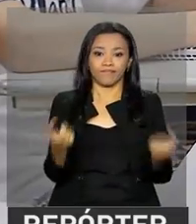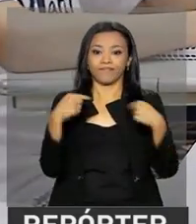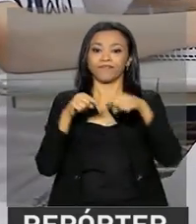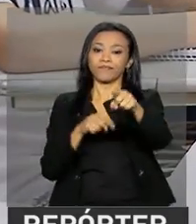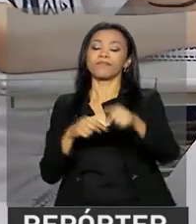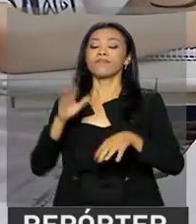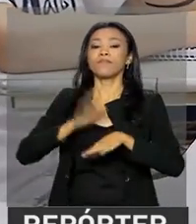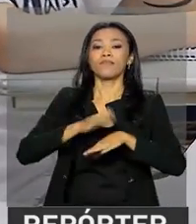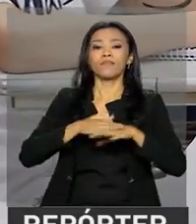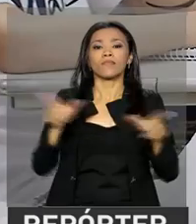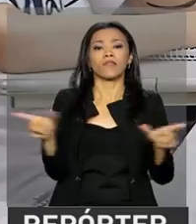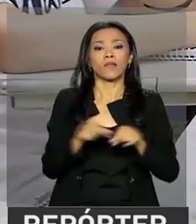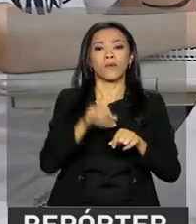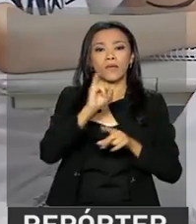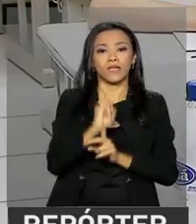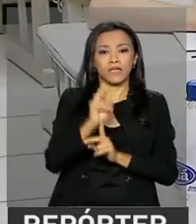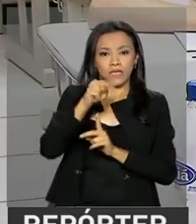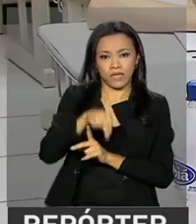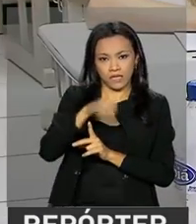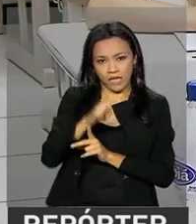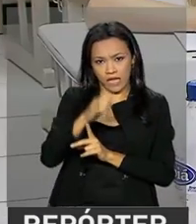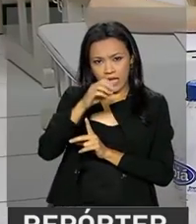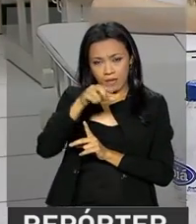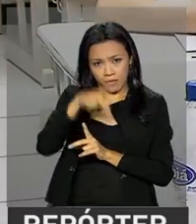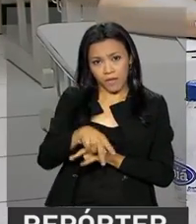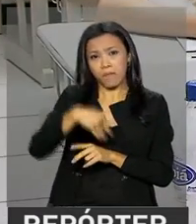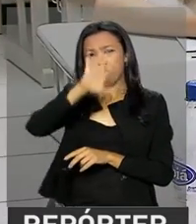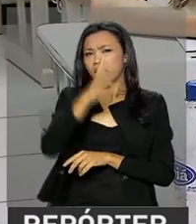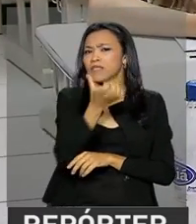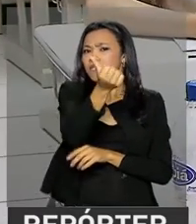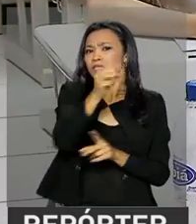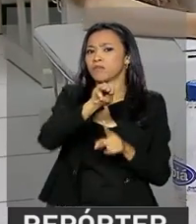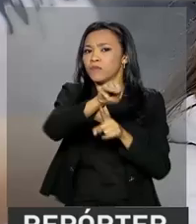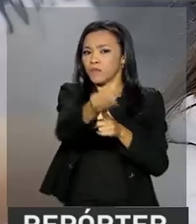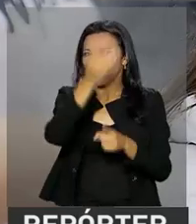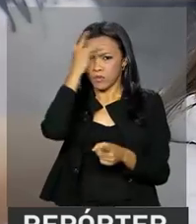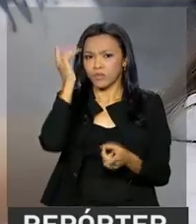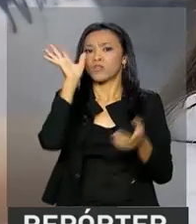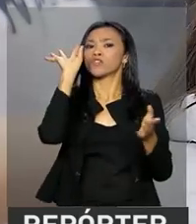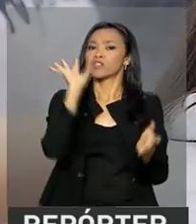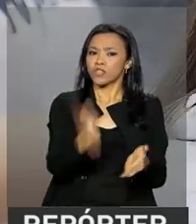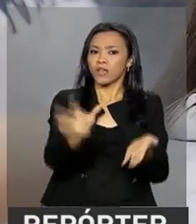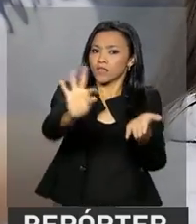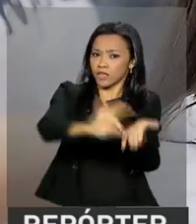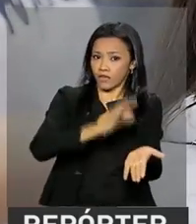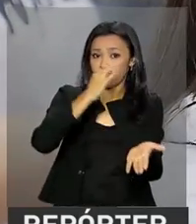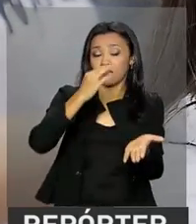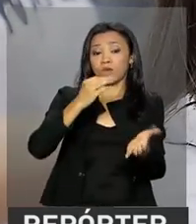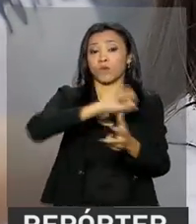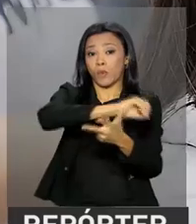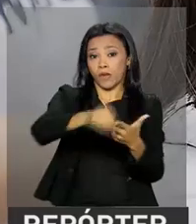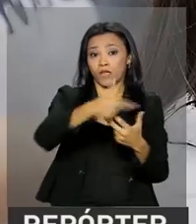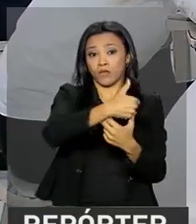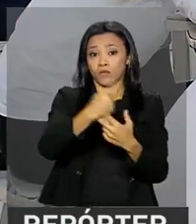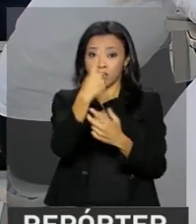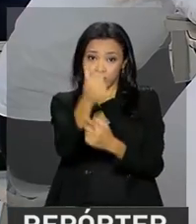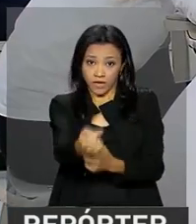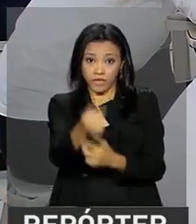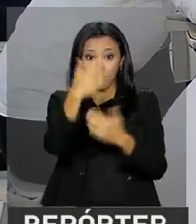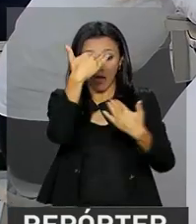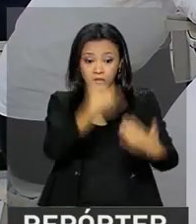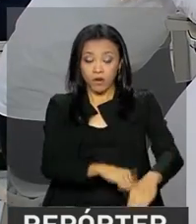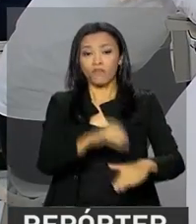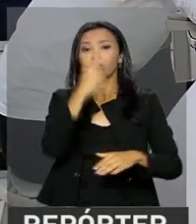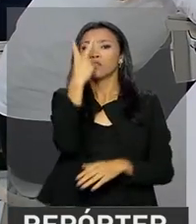Inep mais de 6 milhões de estudantes se inscreveram no ENEM 2017 a partir deste ano as provas vão acontecer em